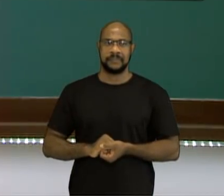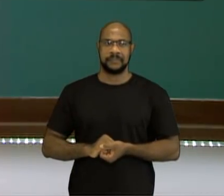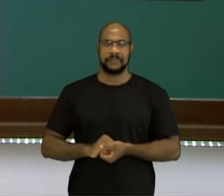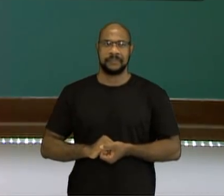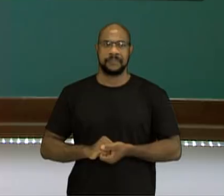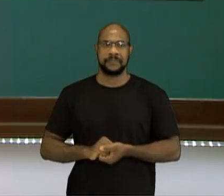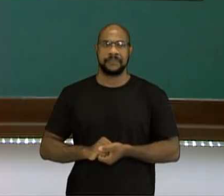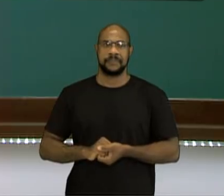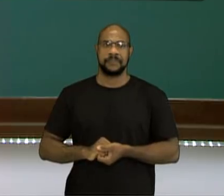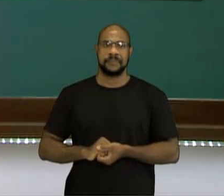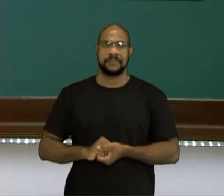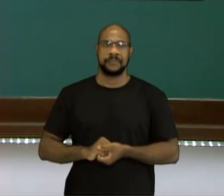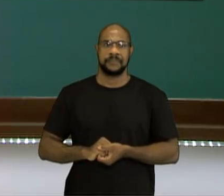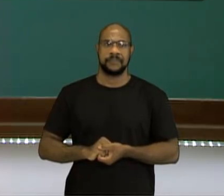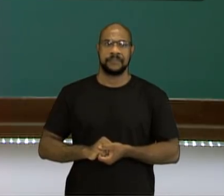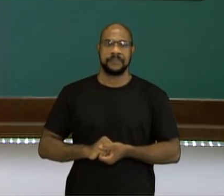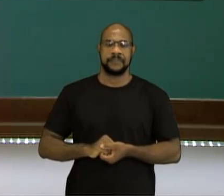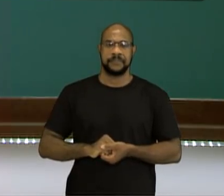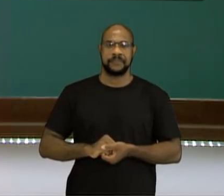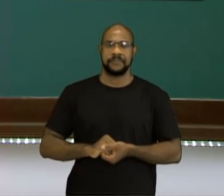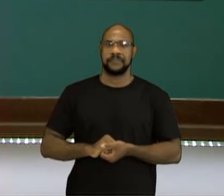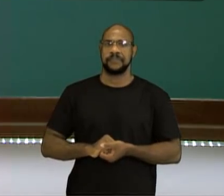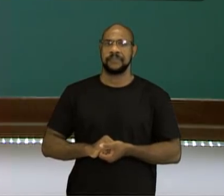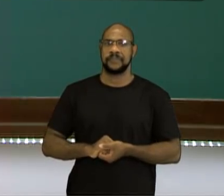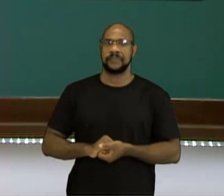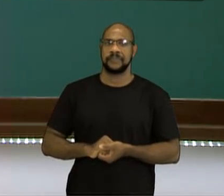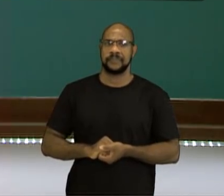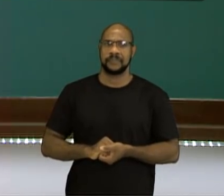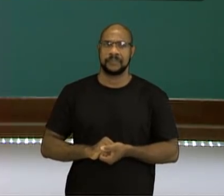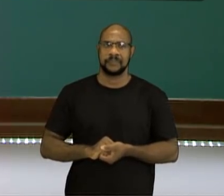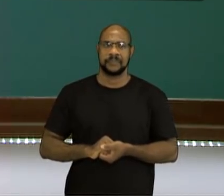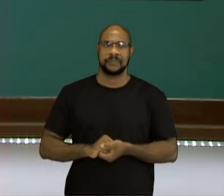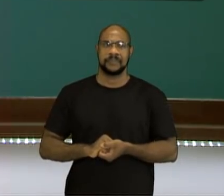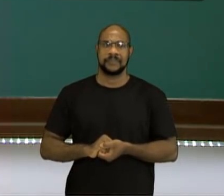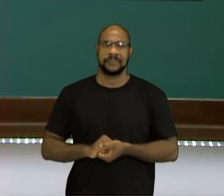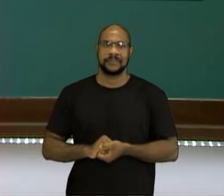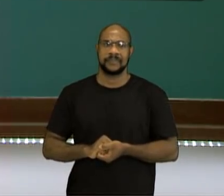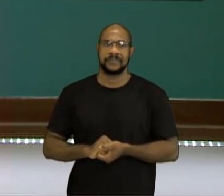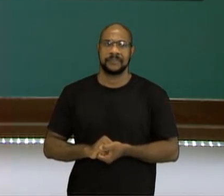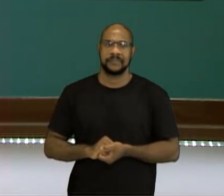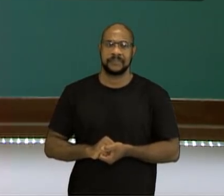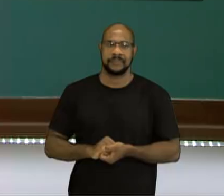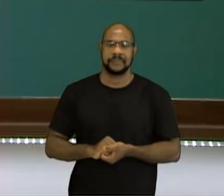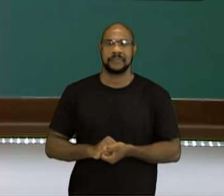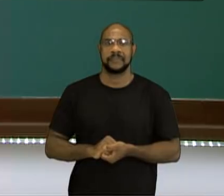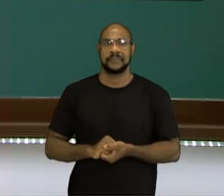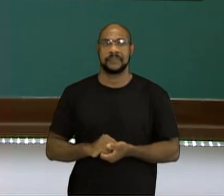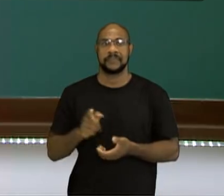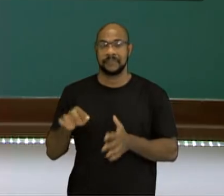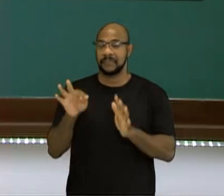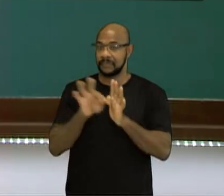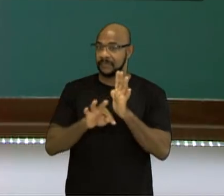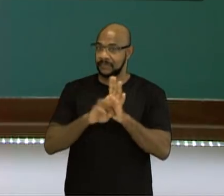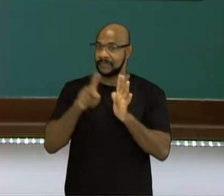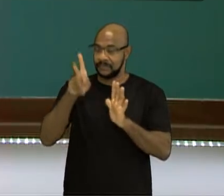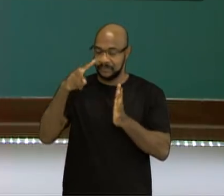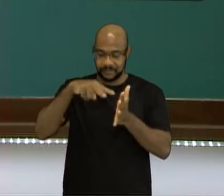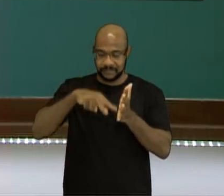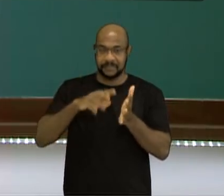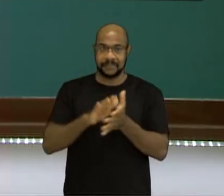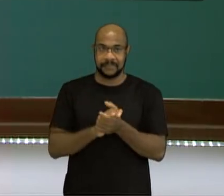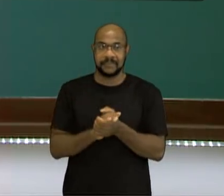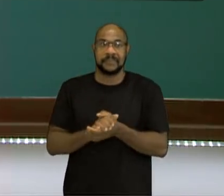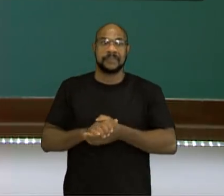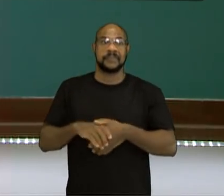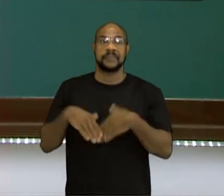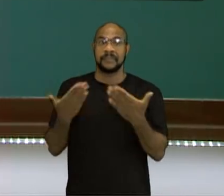Hansa Handel, 13 June 2018. É aquele texto que está lá no começo daquele site